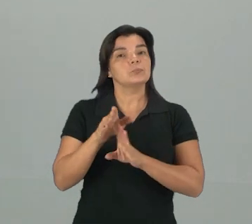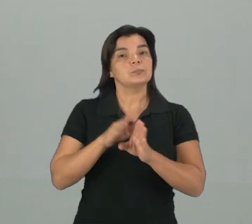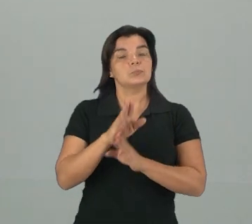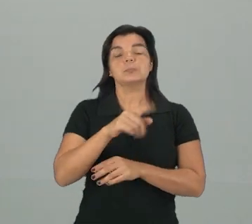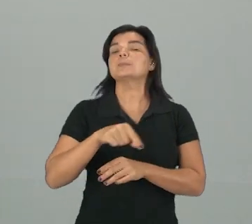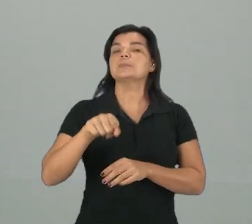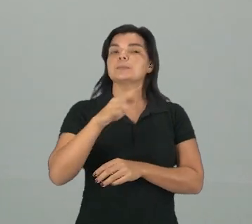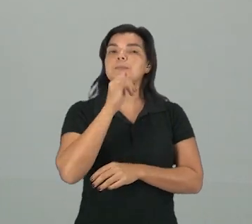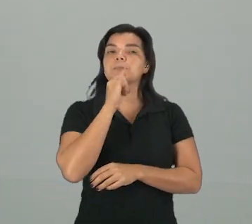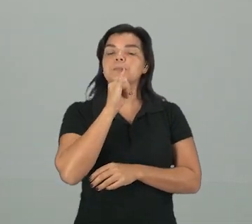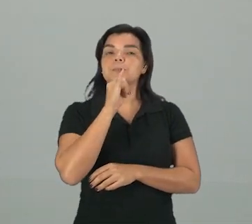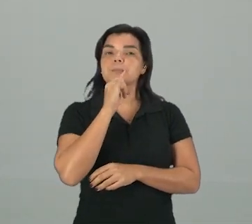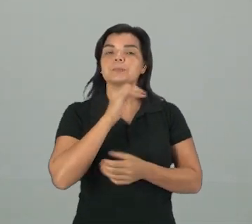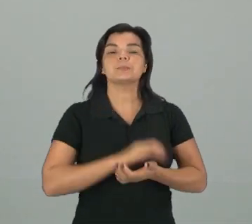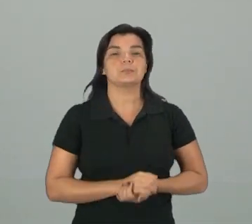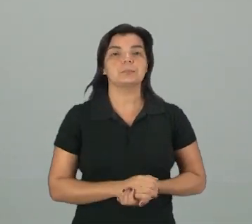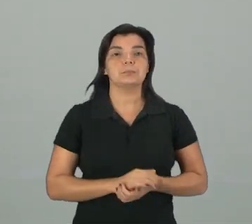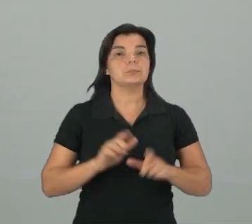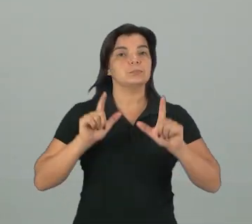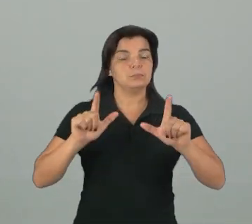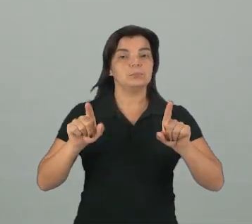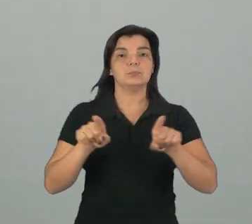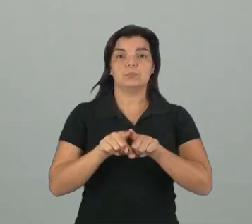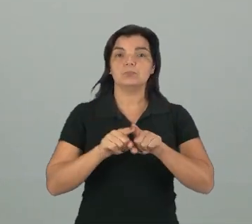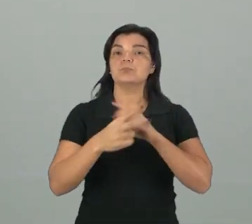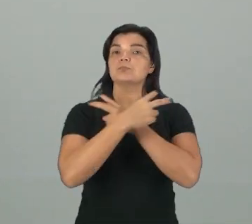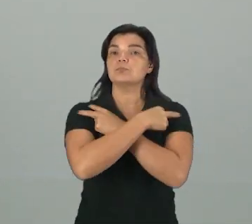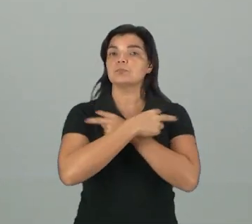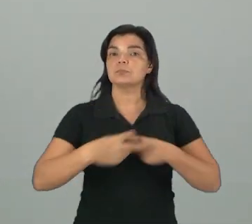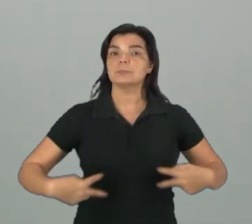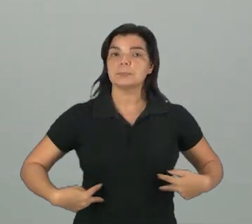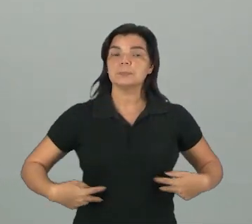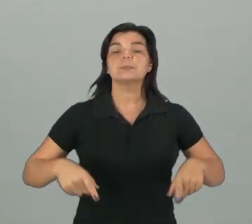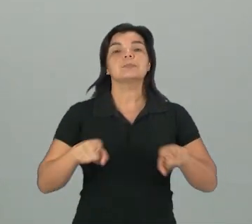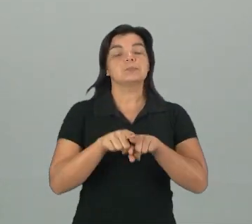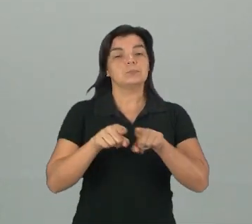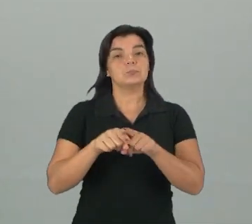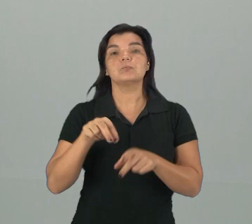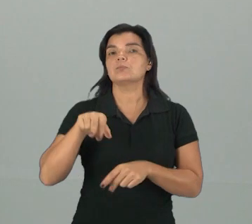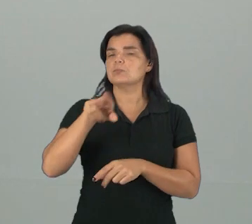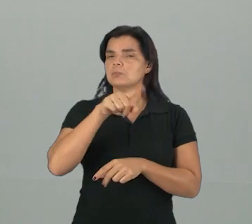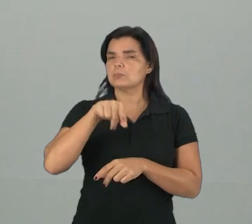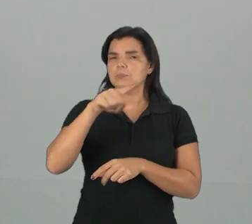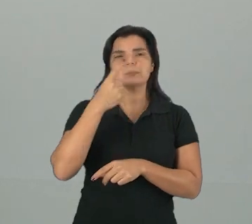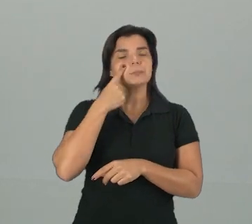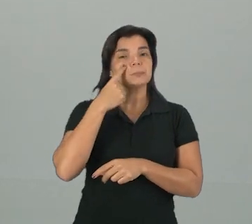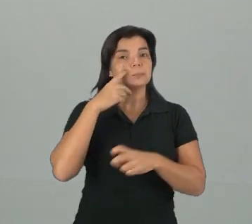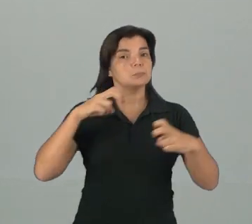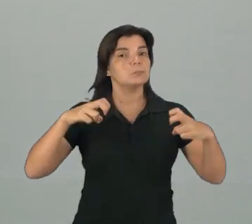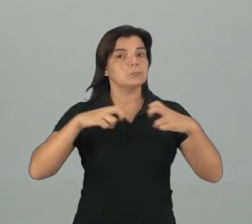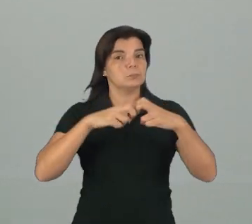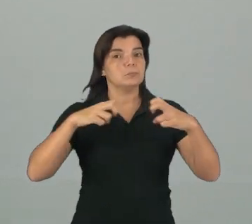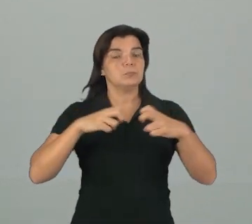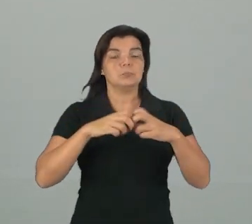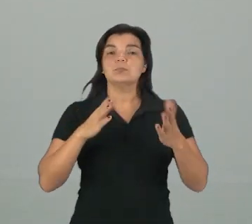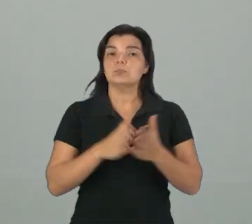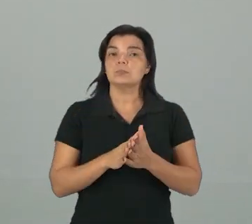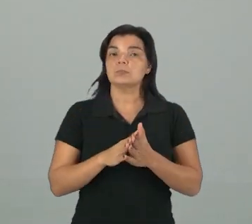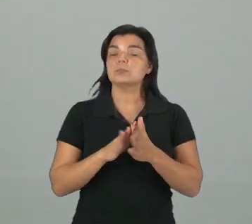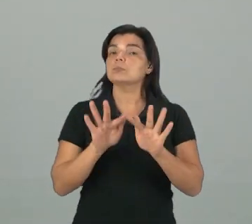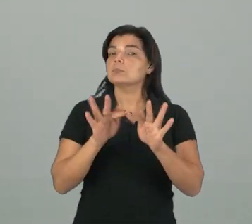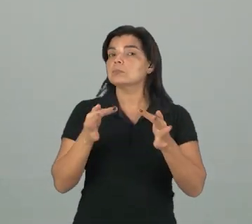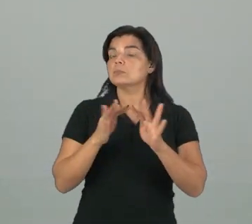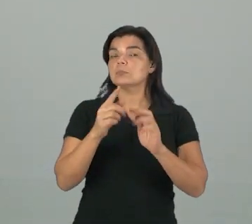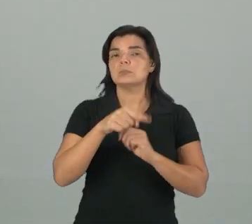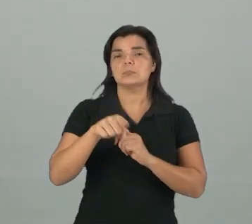para vocês um exemplo, né, das campanhas do Detran. Então, as campanhas de trânsito, se você parar para prestar atenção, elas são bem